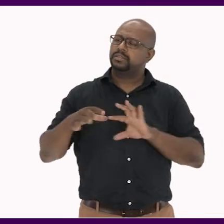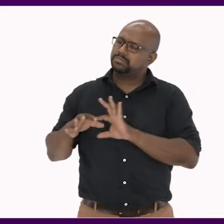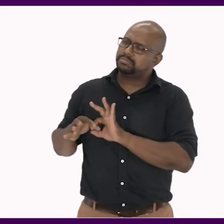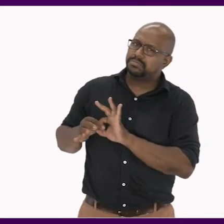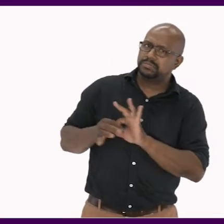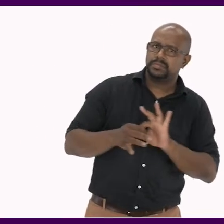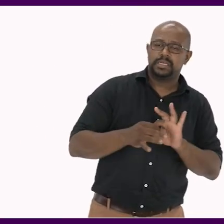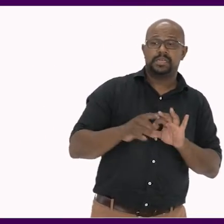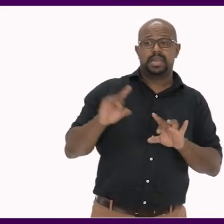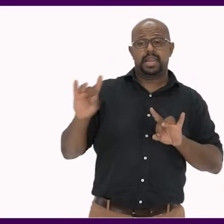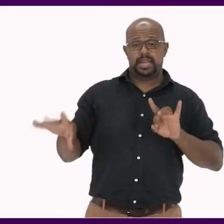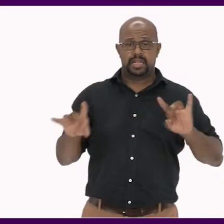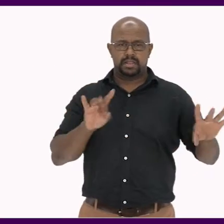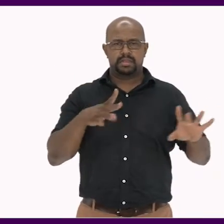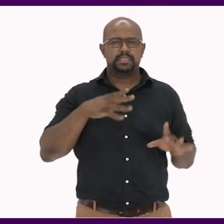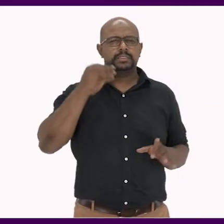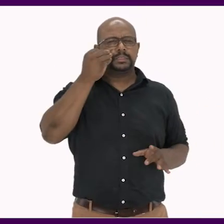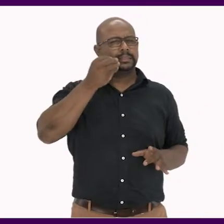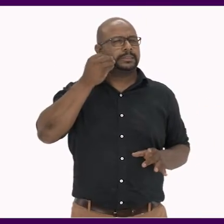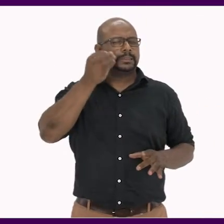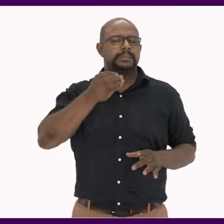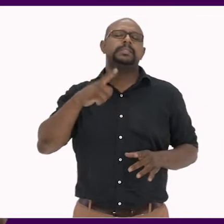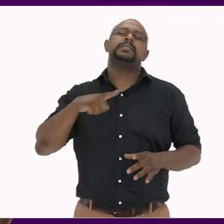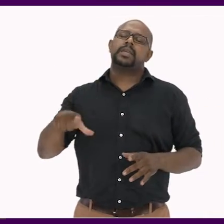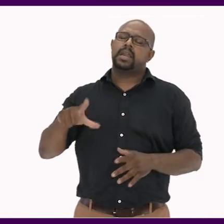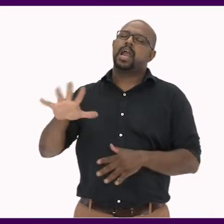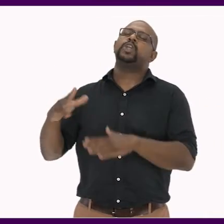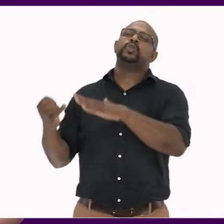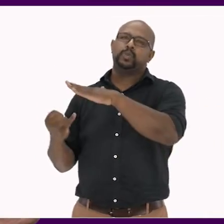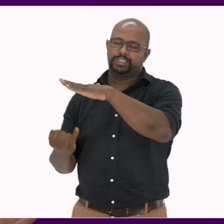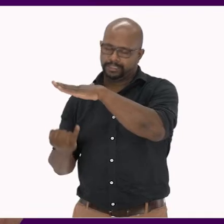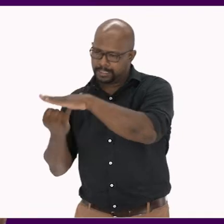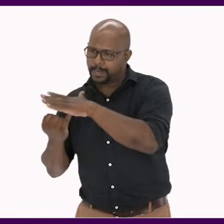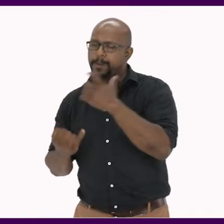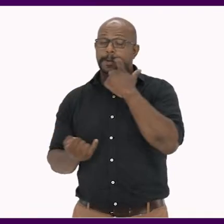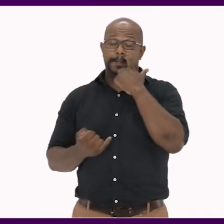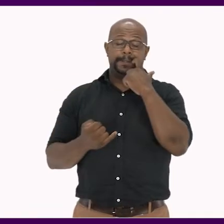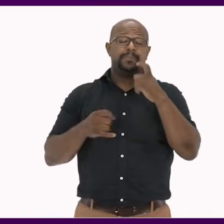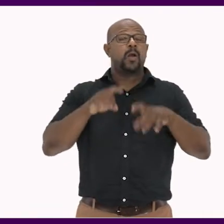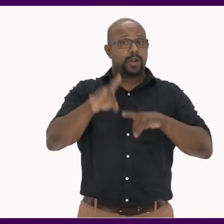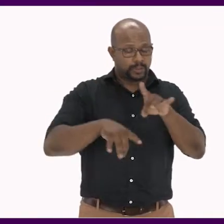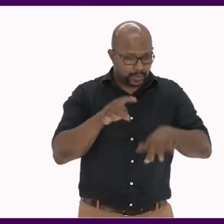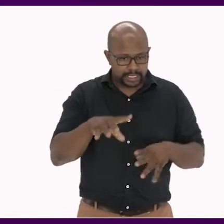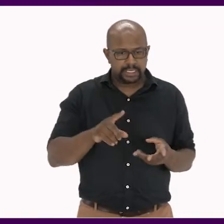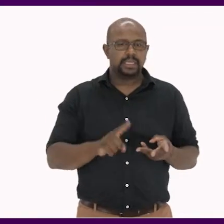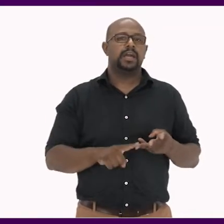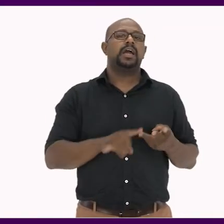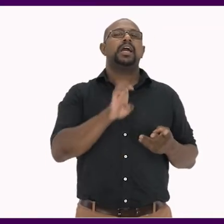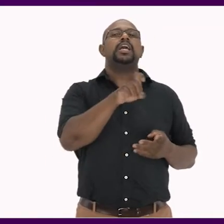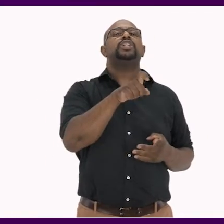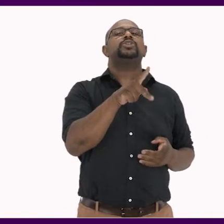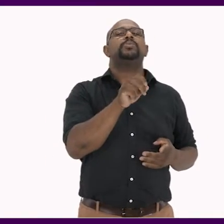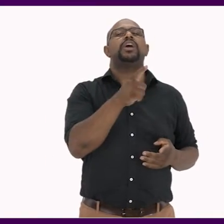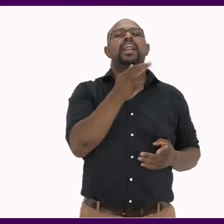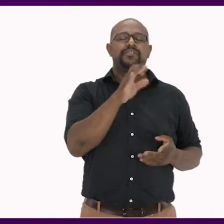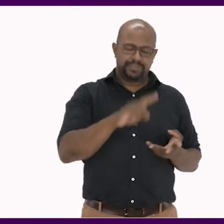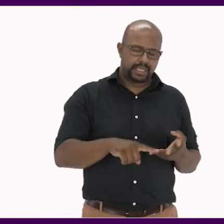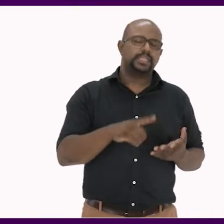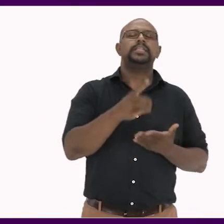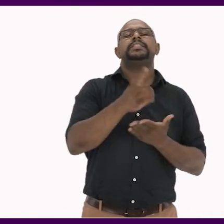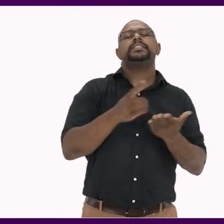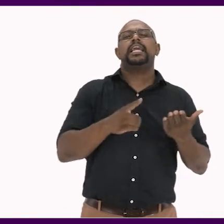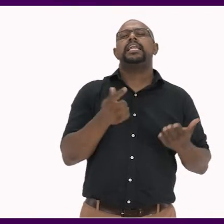relacionam, cada um com a sua expertise, né? Tem a própria instituição, tem a curadoria, tem a expografia, tem o